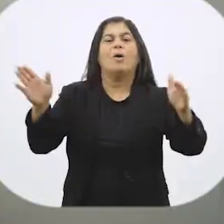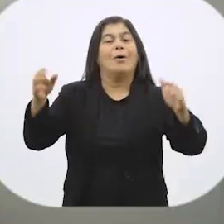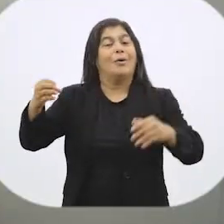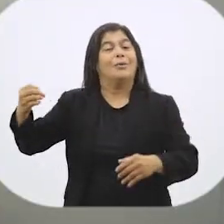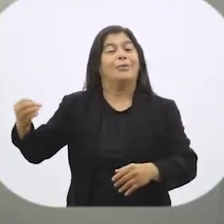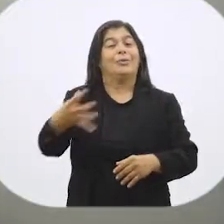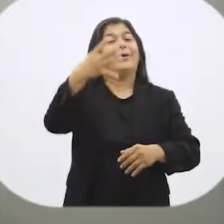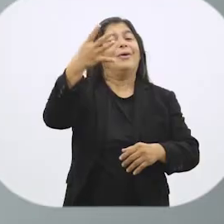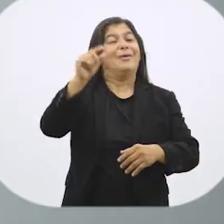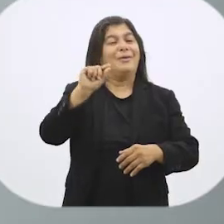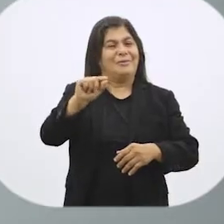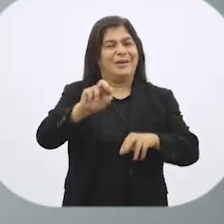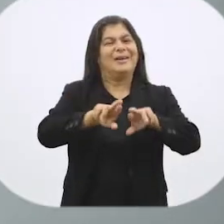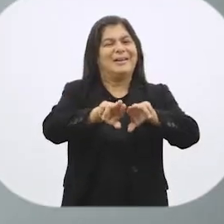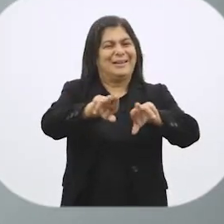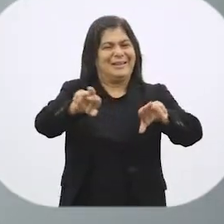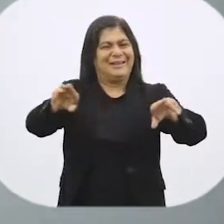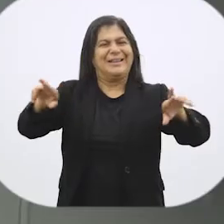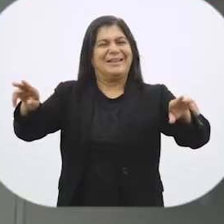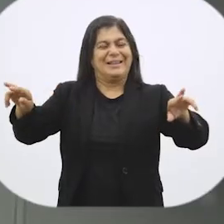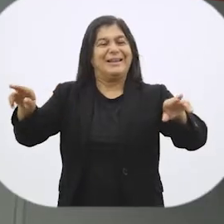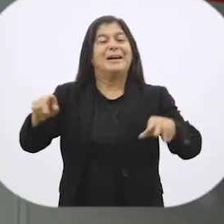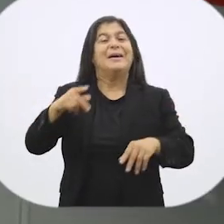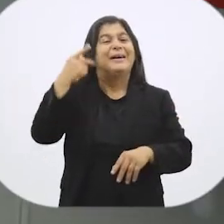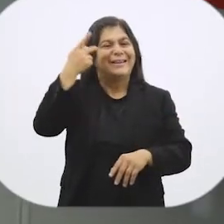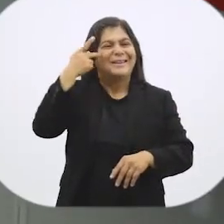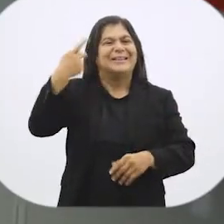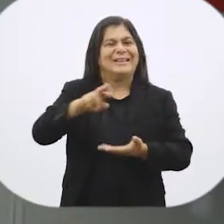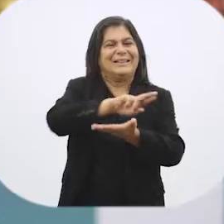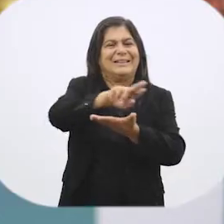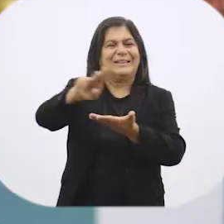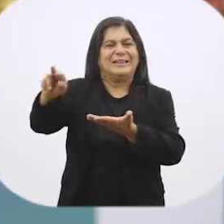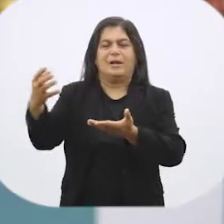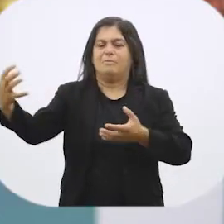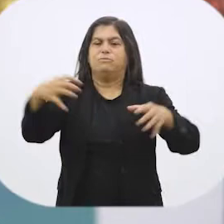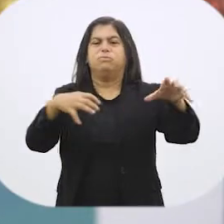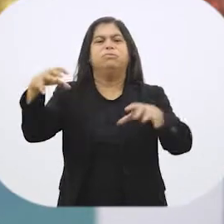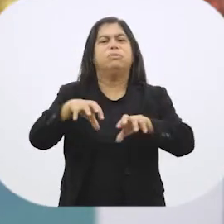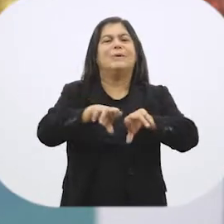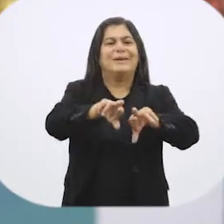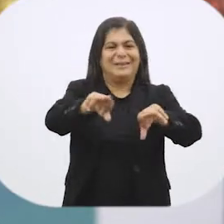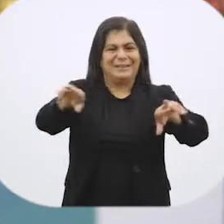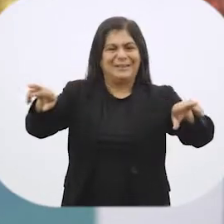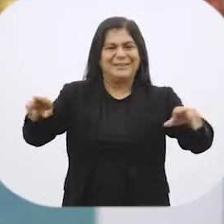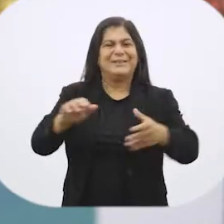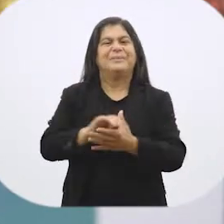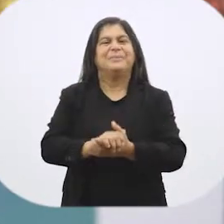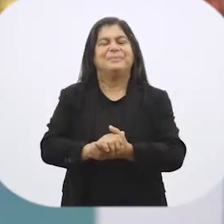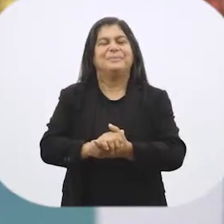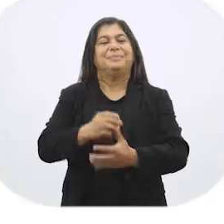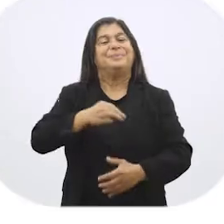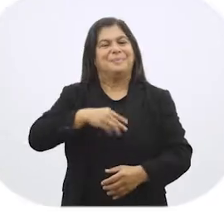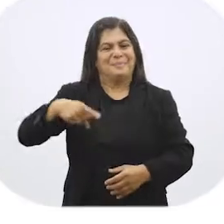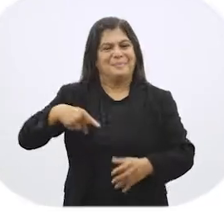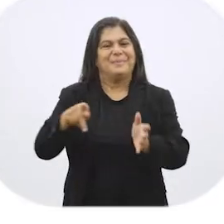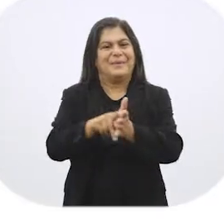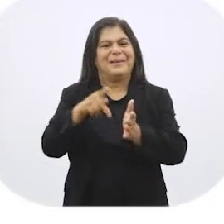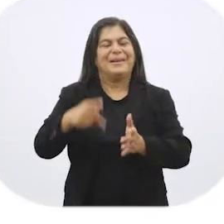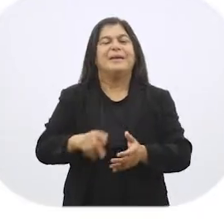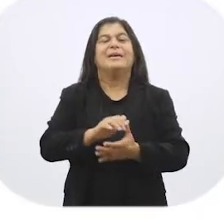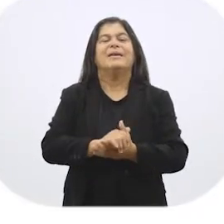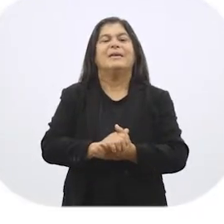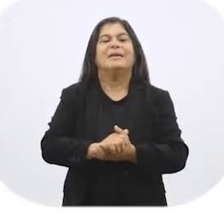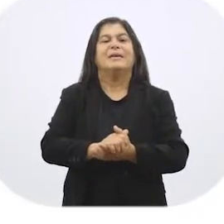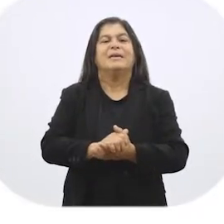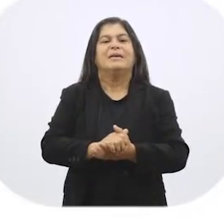João Pessoa, que agrega diversos órgãos da instituição. Também vai ver matérias sobre a inspeção que o